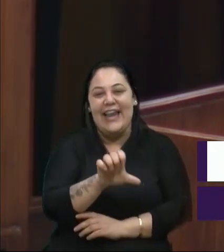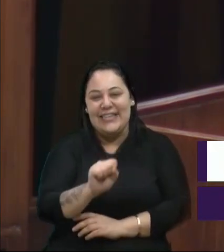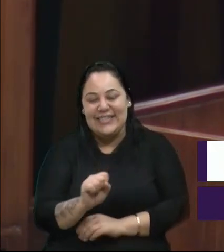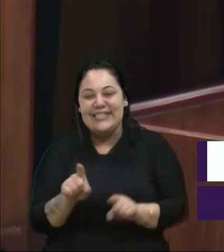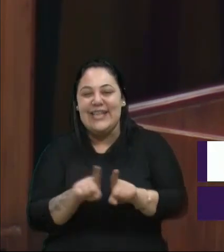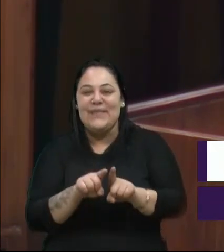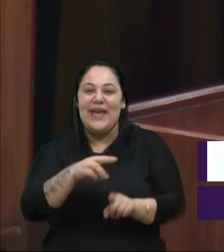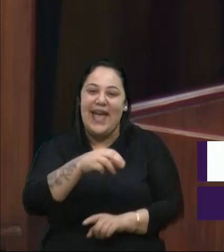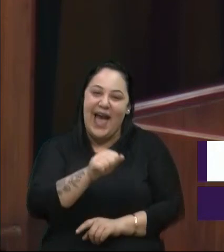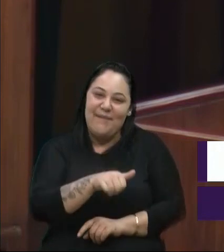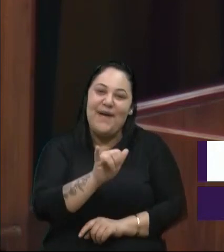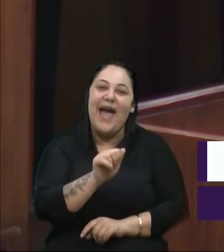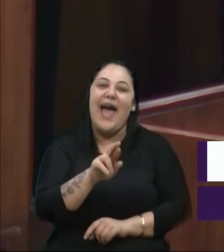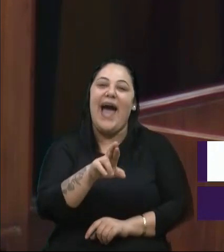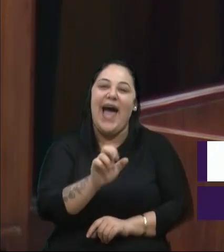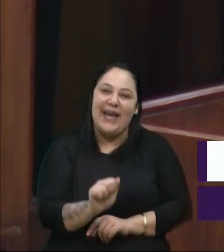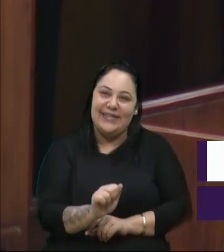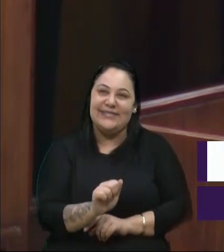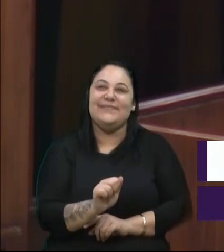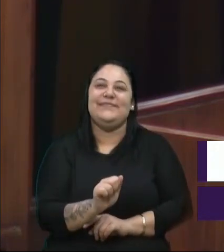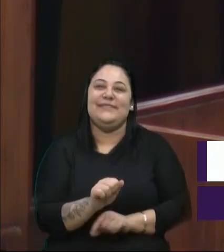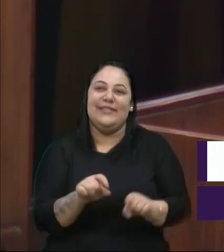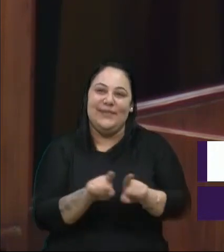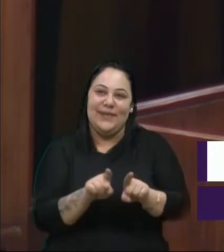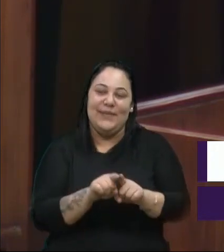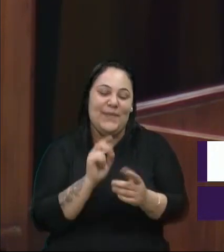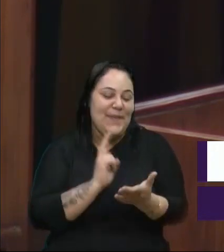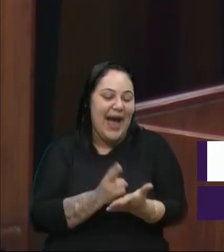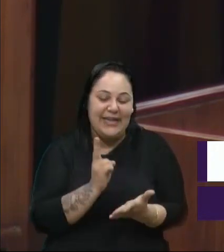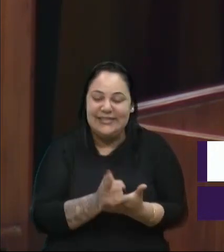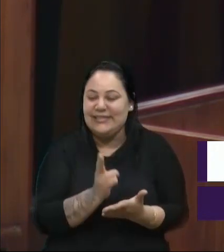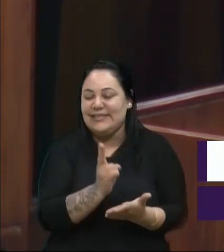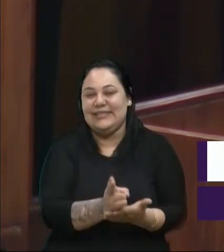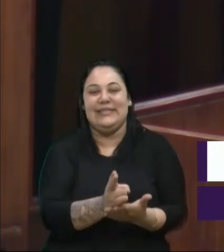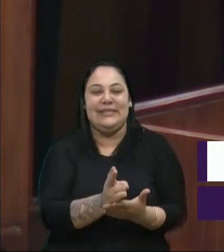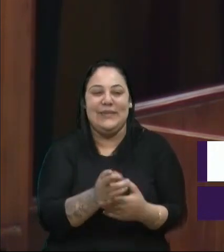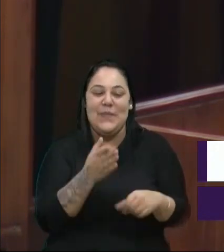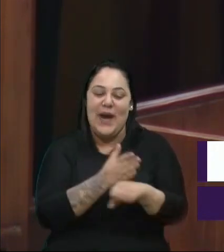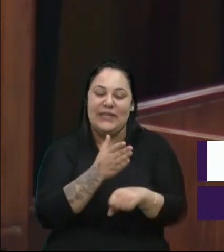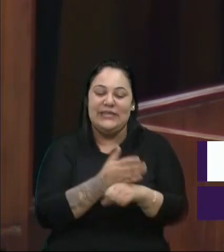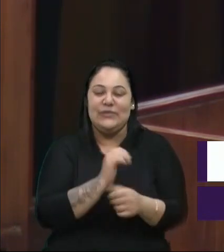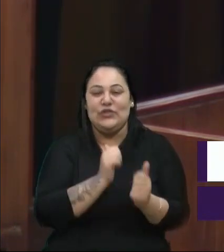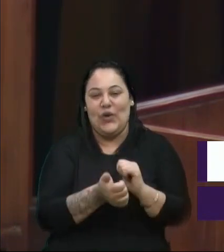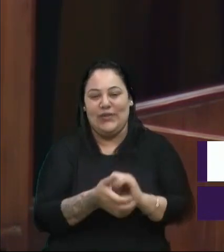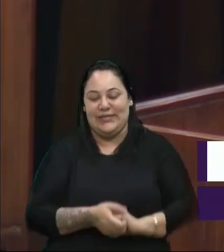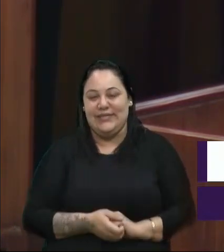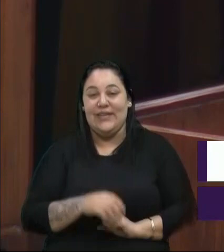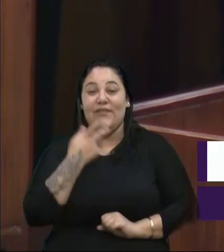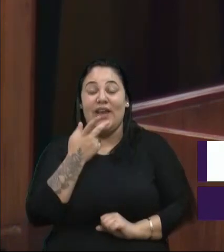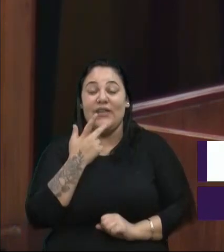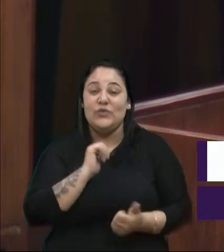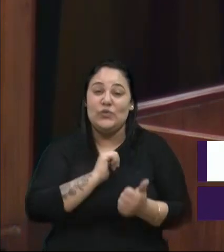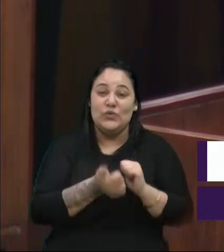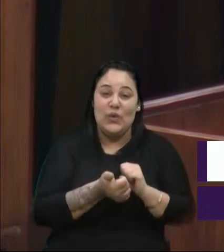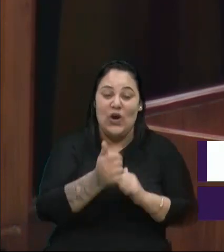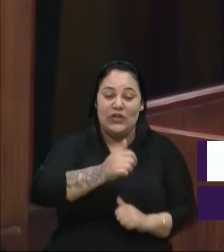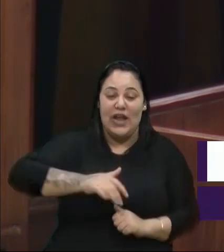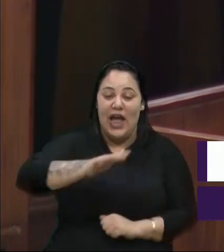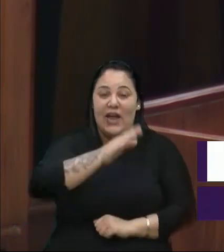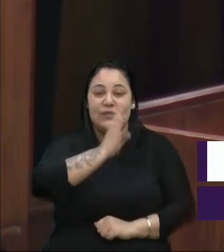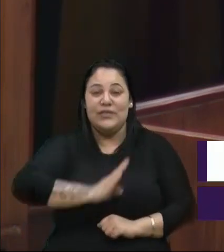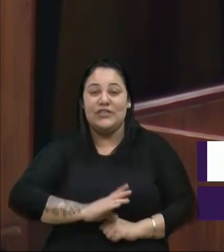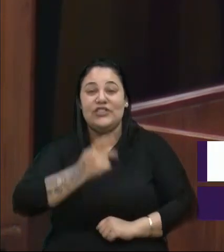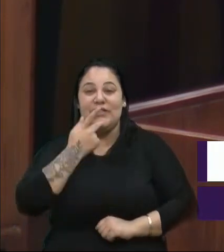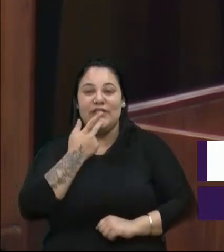juventudistas assíduos, né, nos jogos. Quando falamos em esporte feminino no Brasil, falamos de